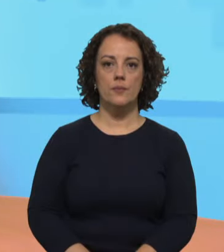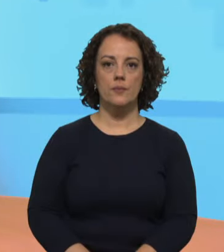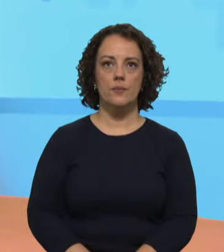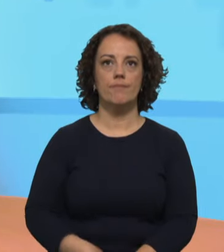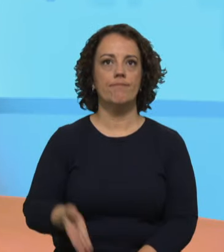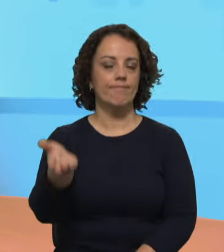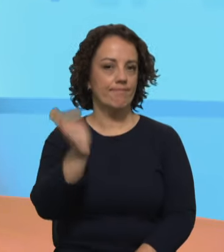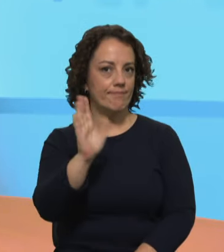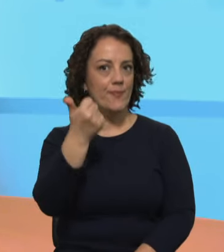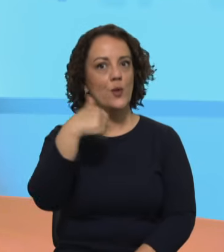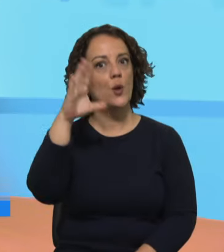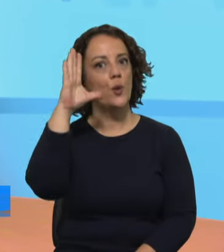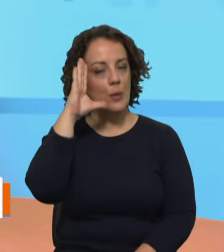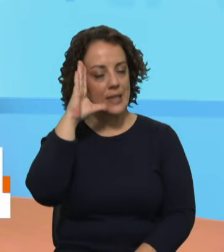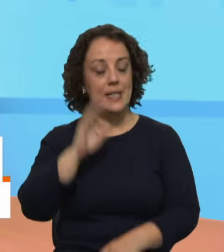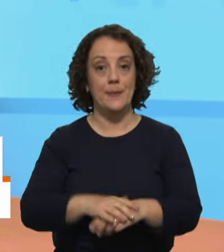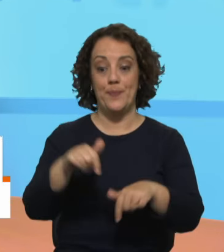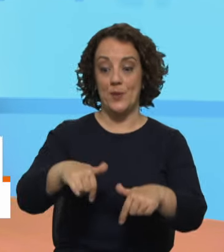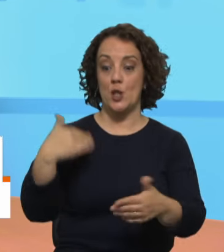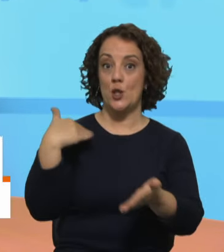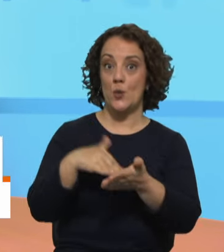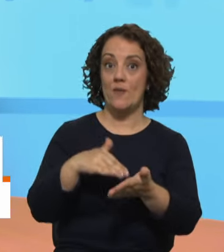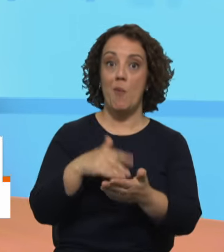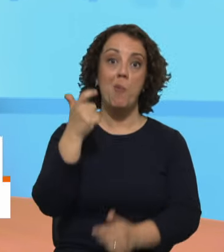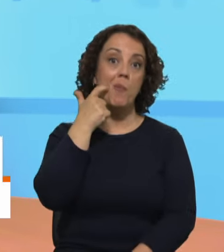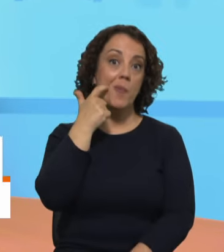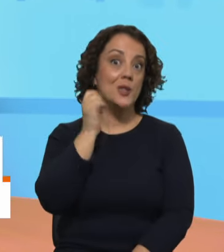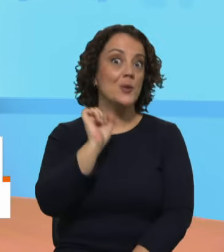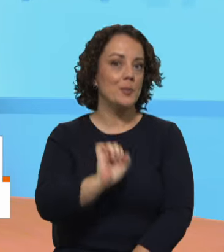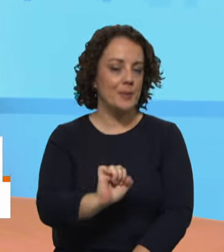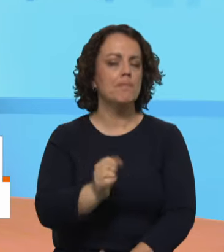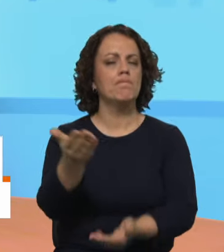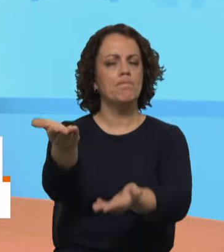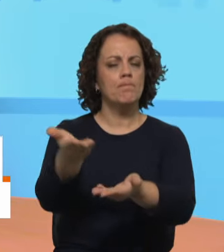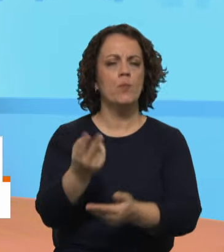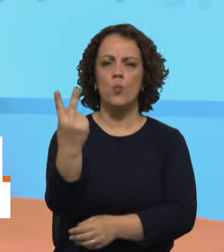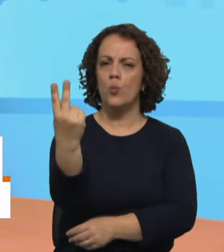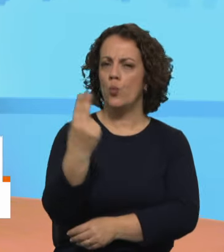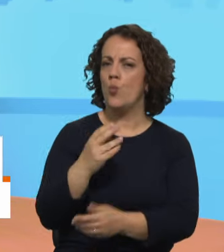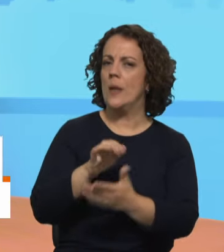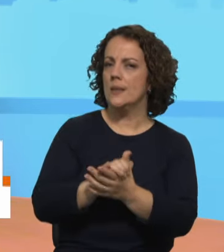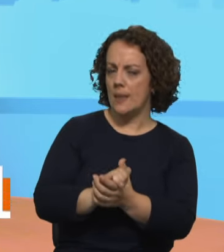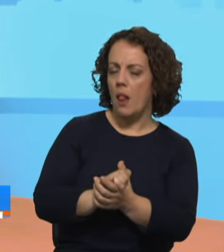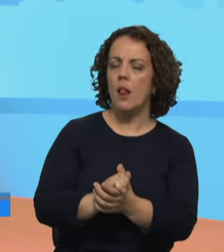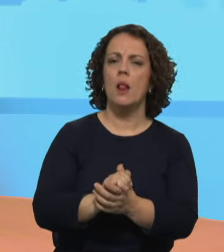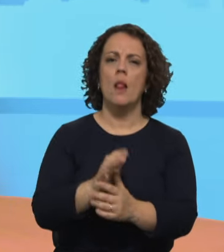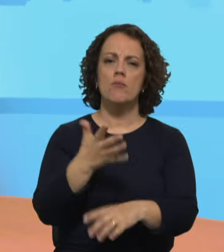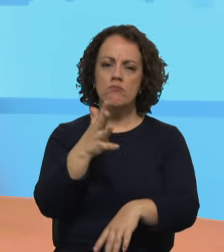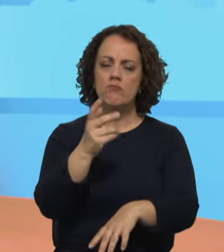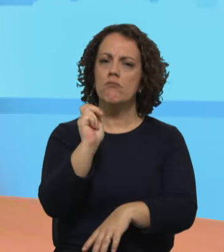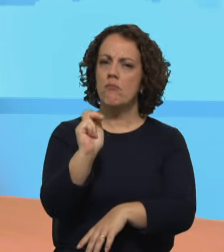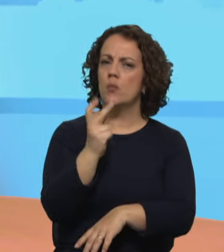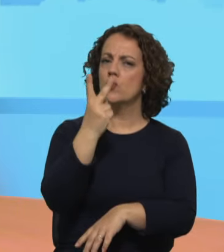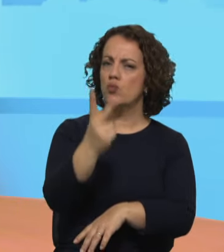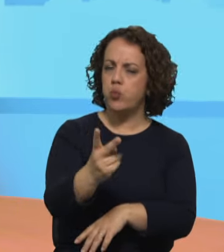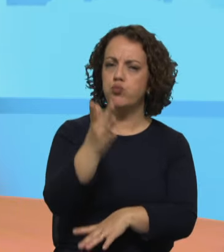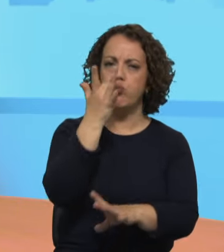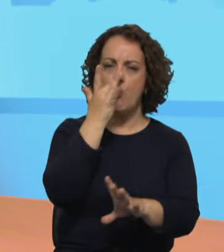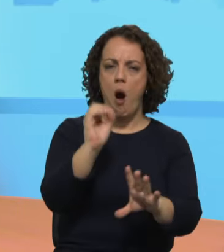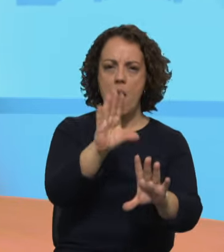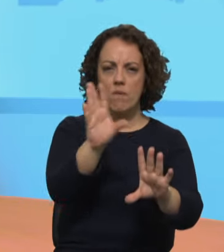Olá uma boa tarde nesta segunda-feira de Páscoa Recebemos um casal que durante quase 2 anos percorreu África para